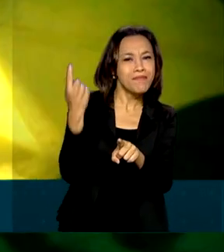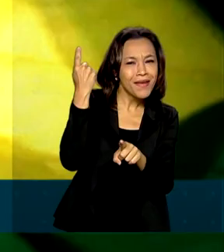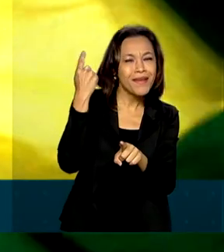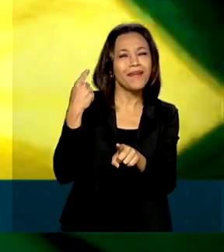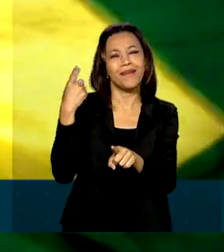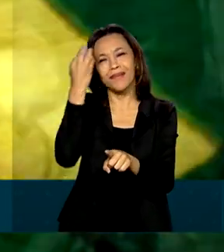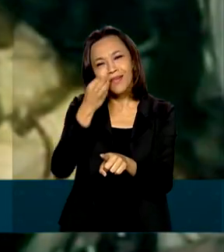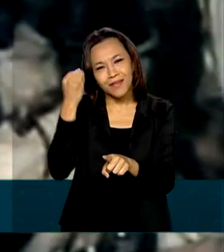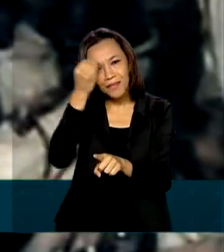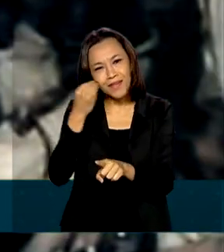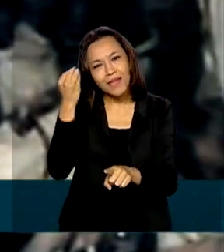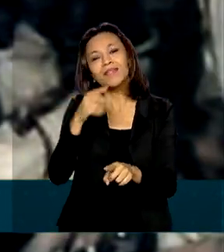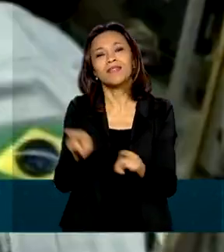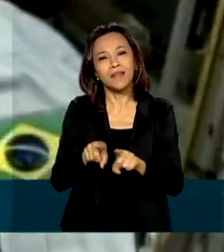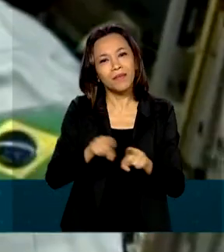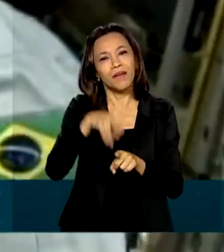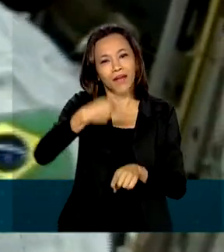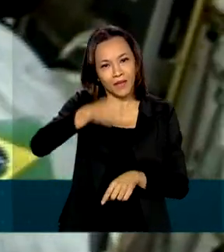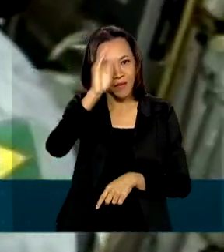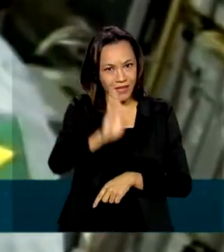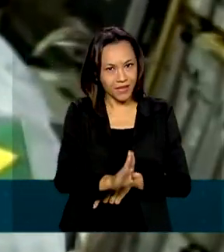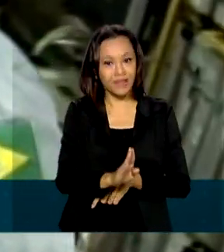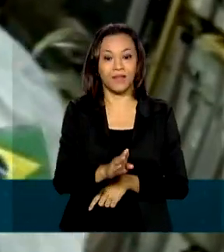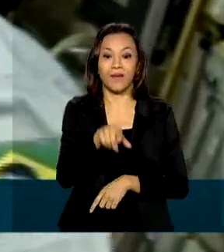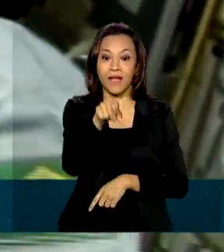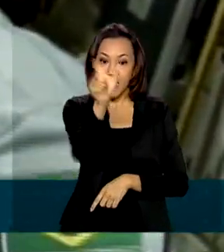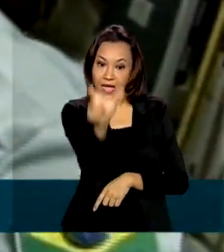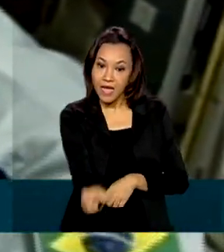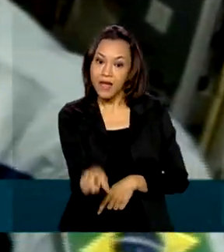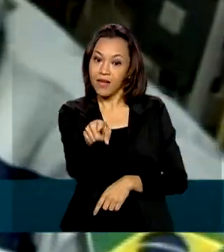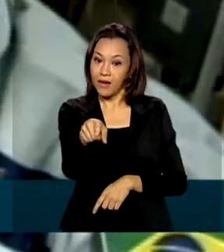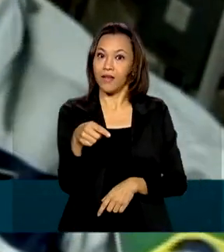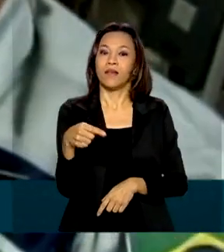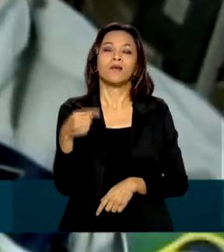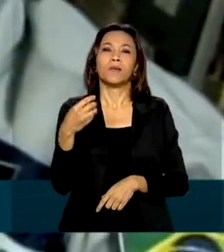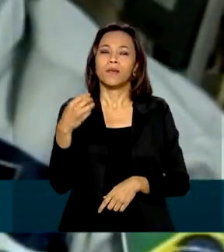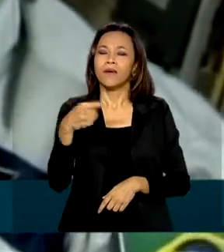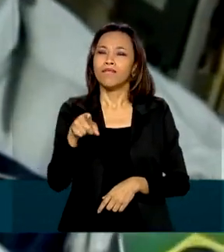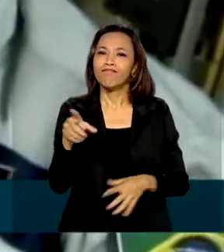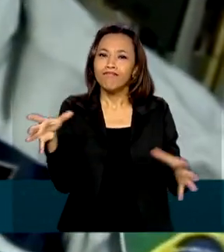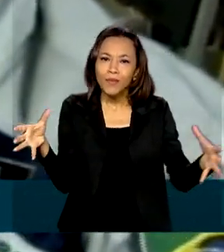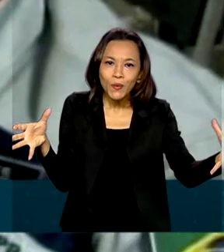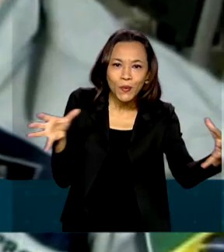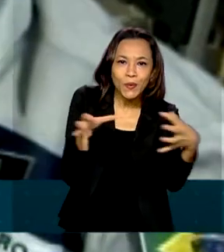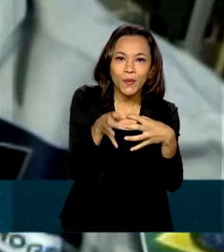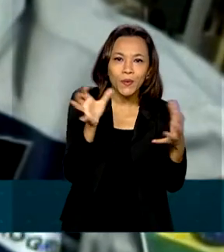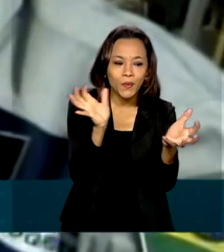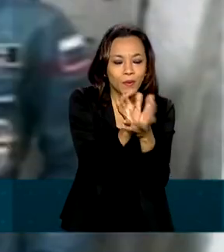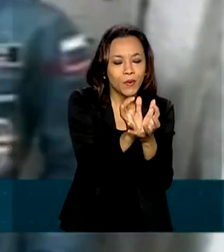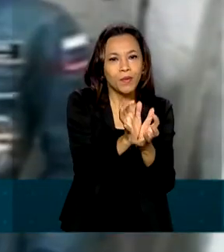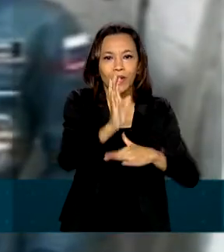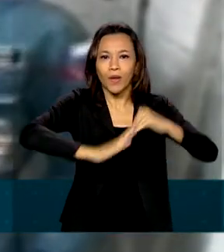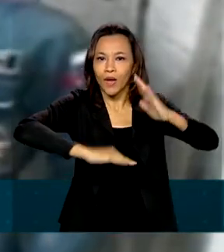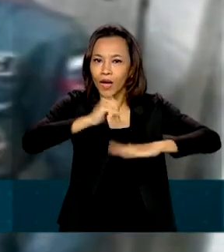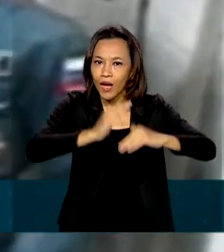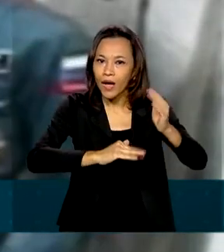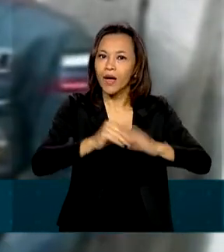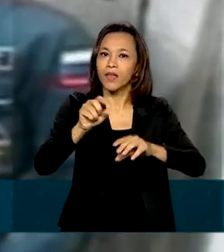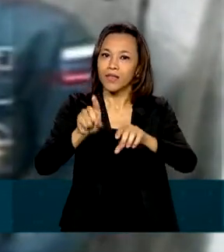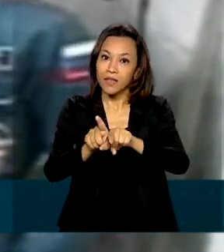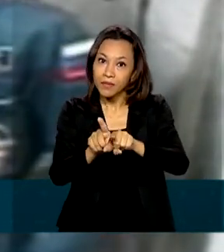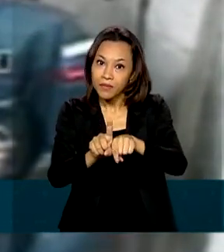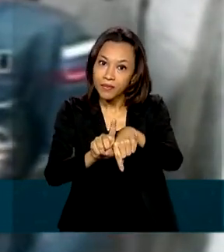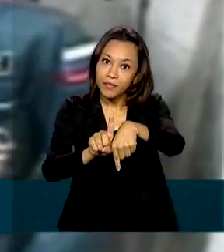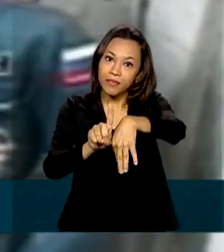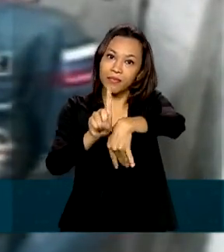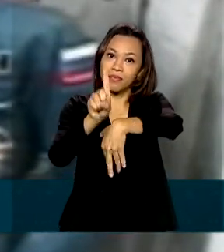missão espacial brasileira. O astronauta Marcos Pontes integrou a Missão Centenário, projeto criado